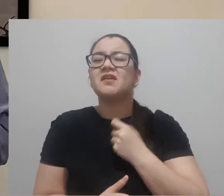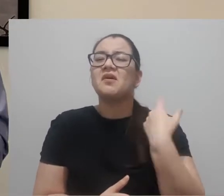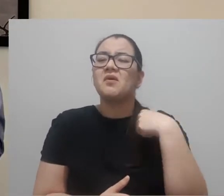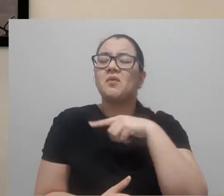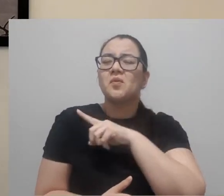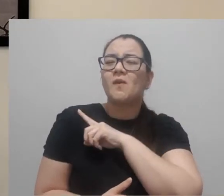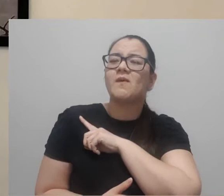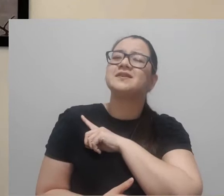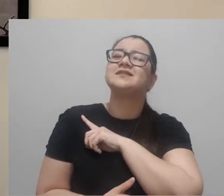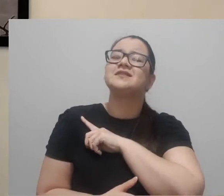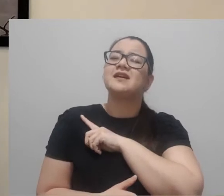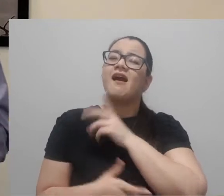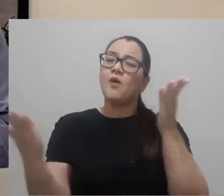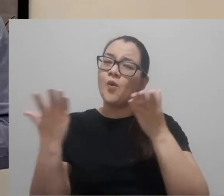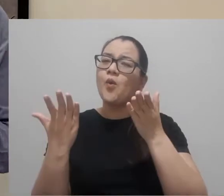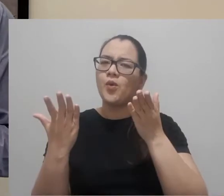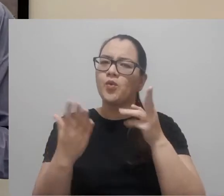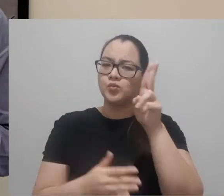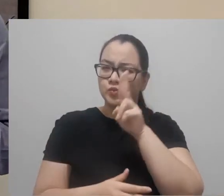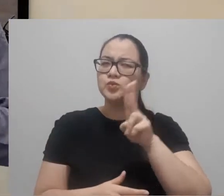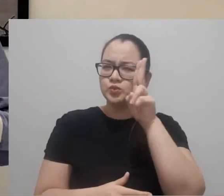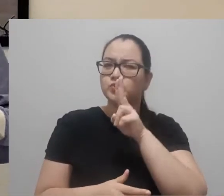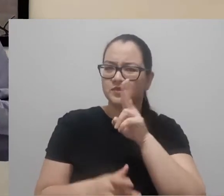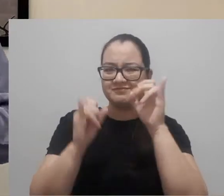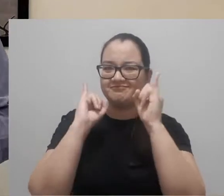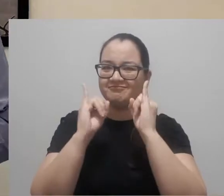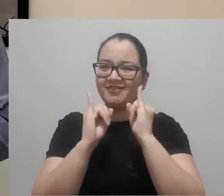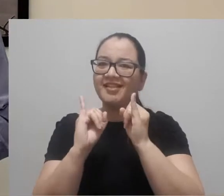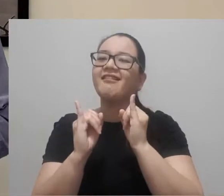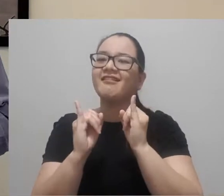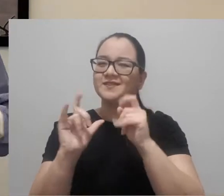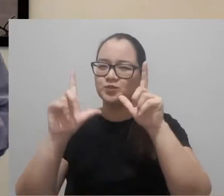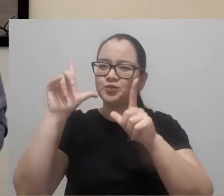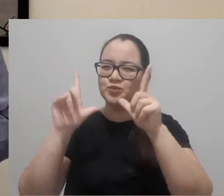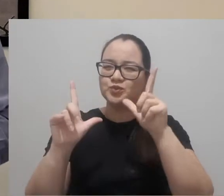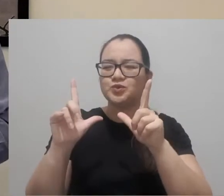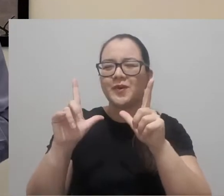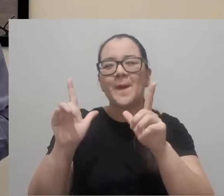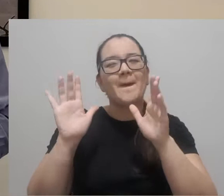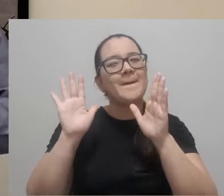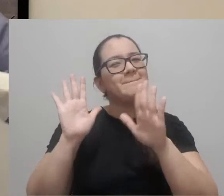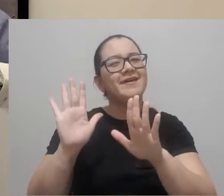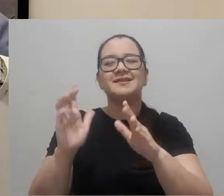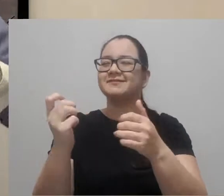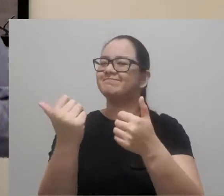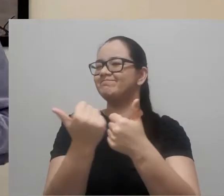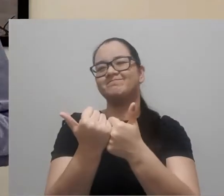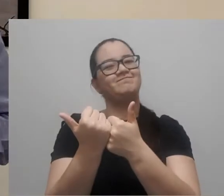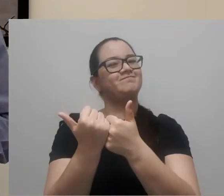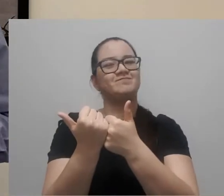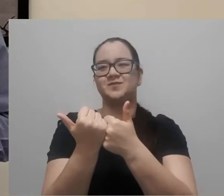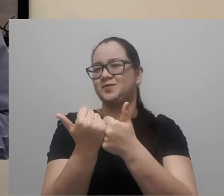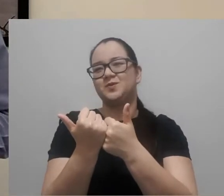né, usando esse mecanismo, esse veículo aqui, mas nada substitui o